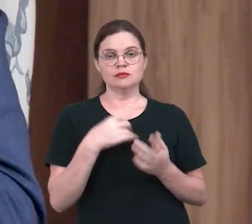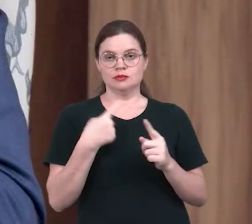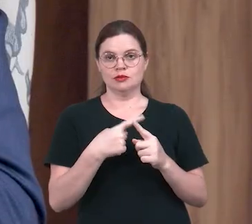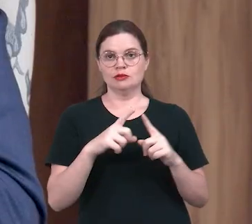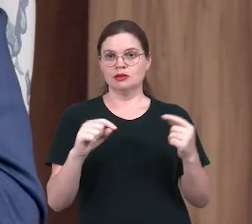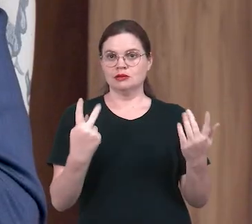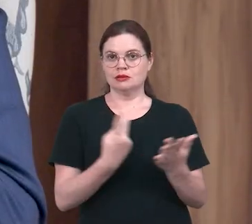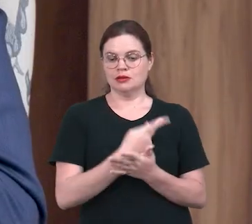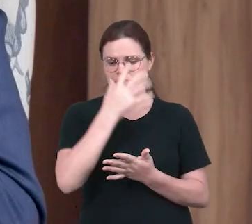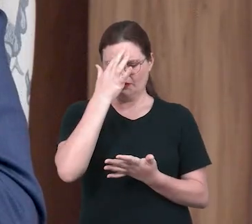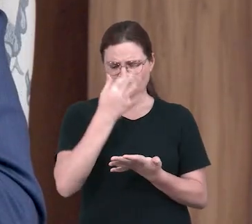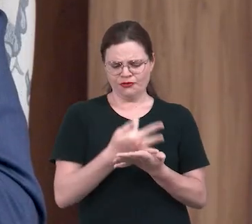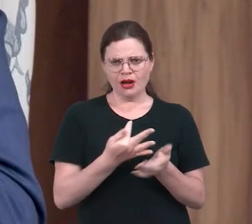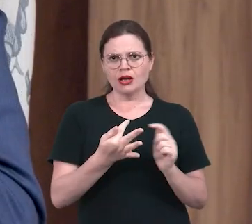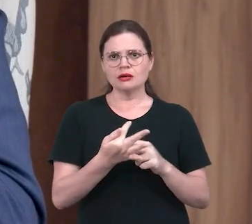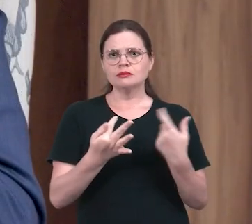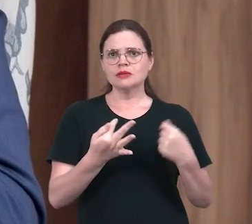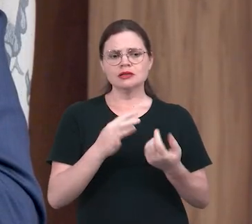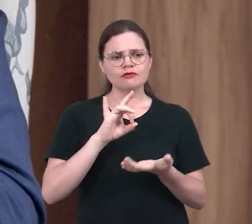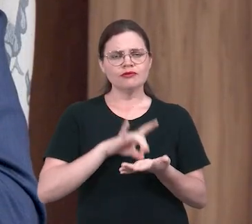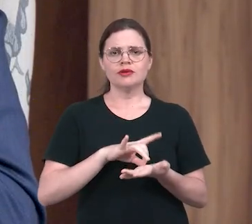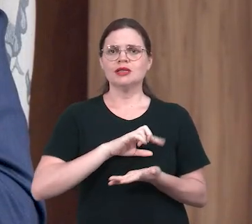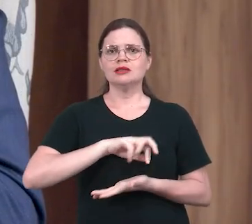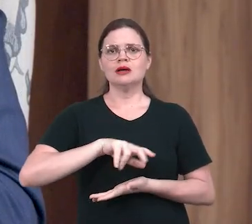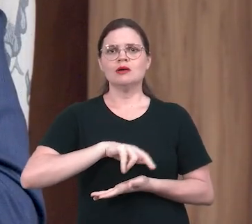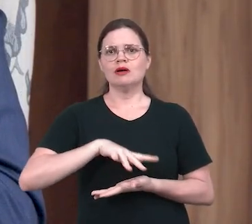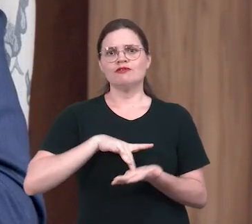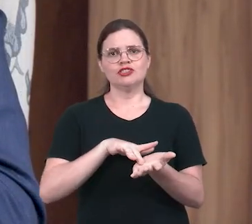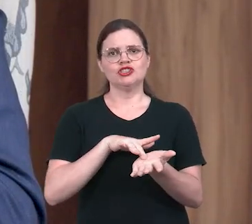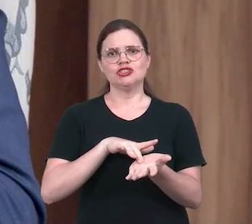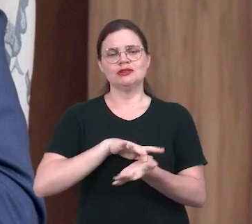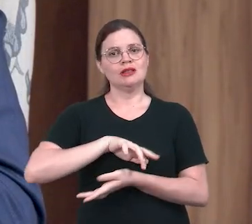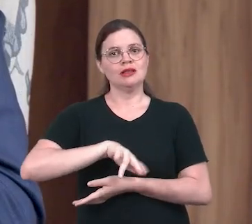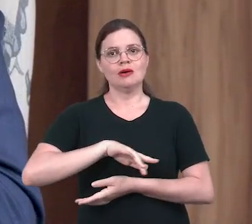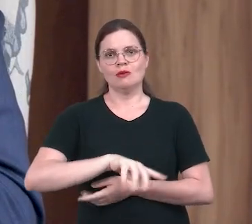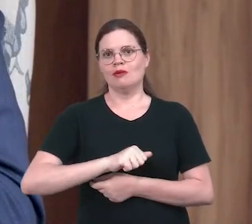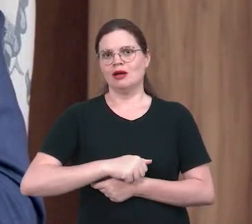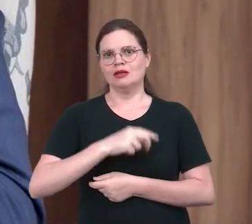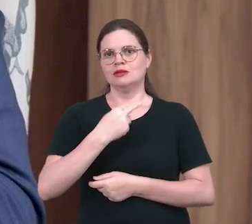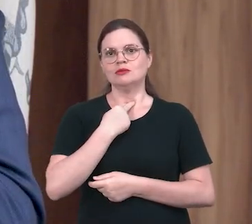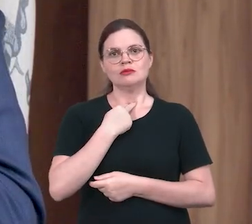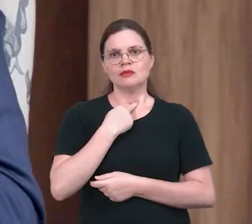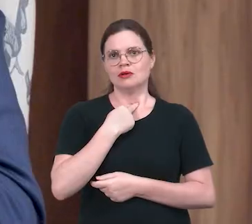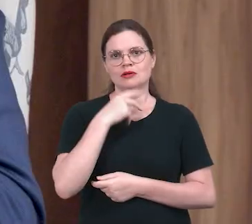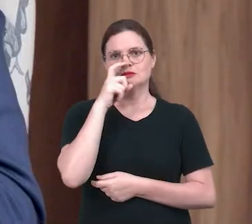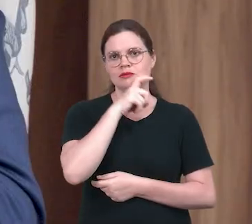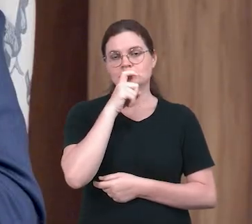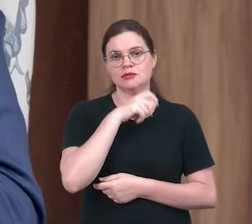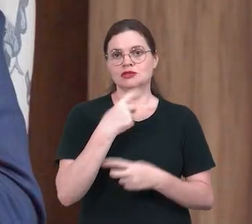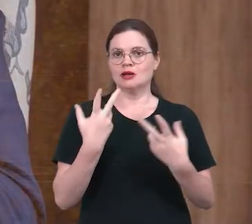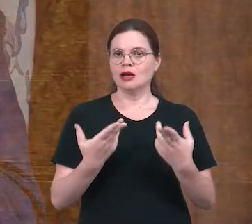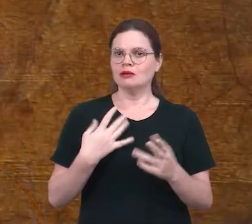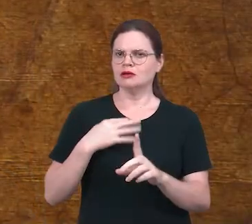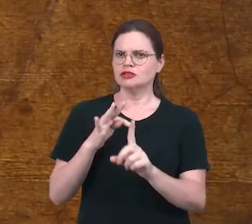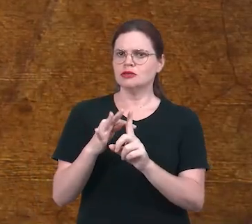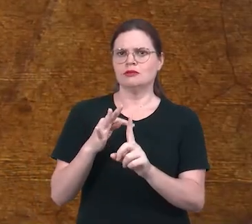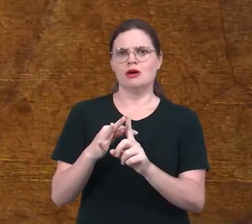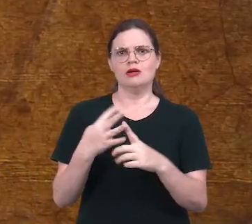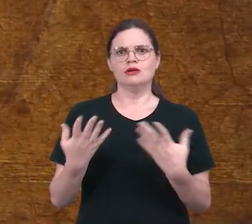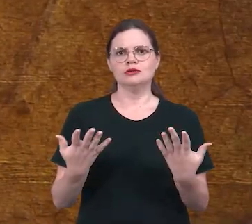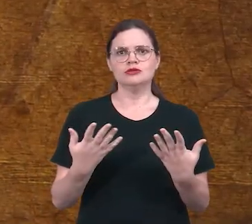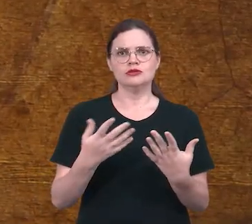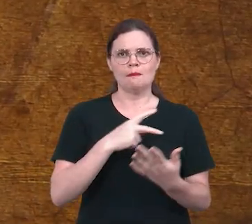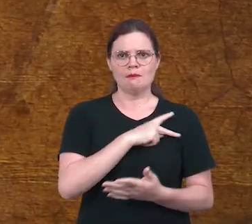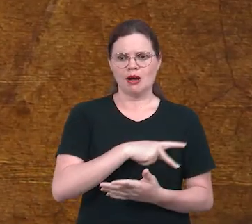Porque a fé precisa de ser verdadeira, ela não pode ser uma fé fingida, né? Nós vemos isso lá falando, Timóteo, a fé que habita em